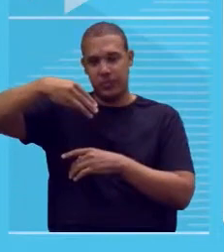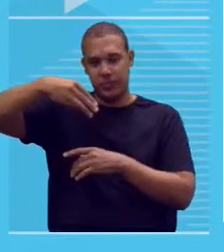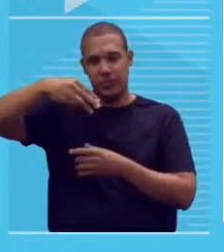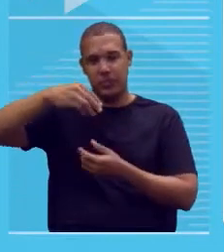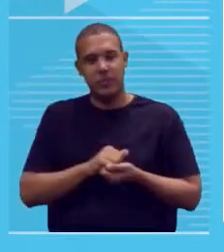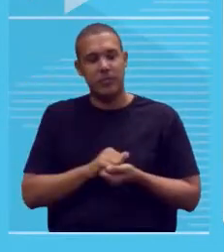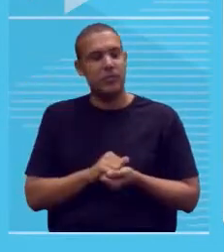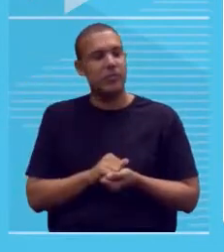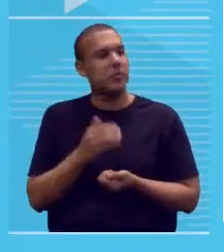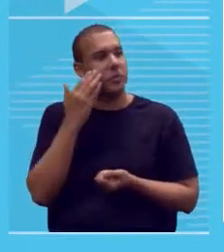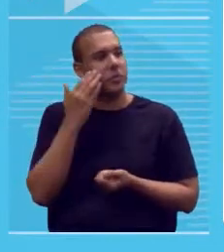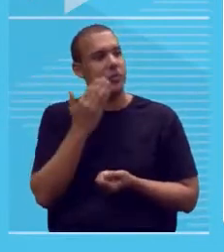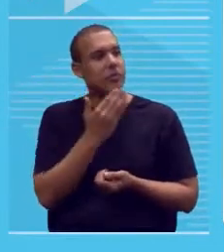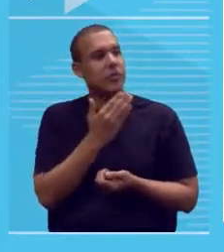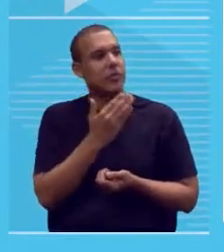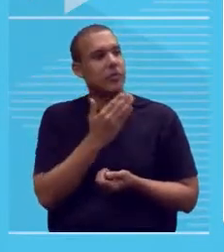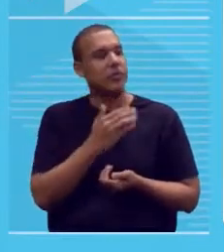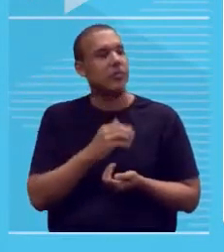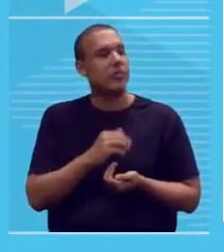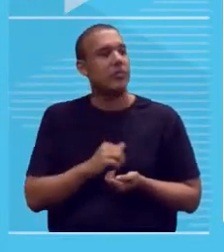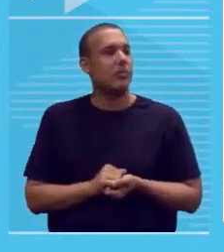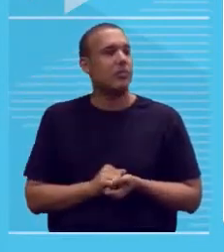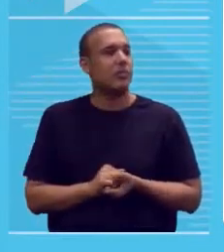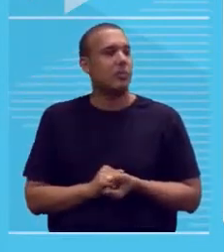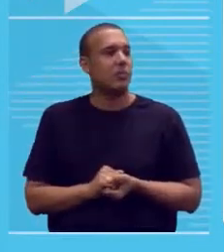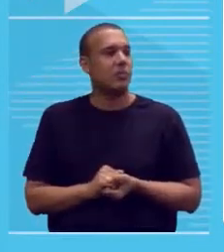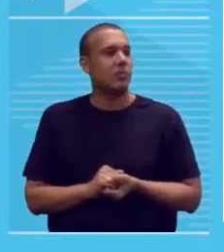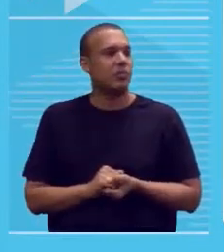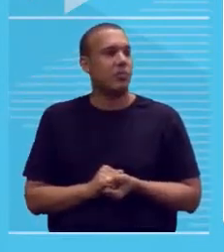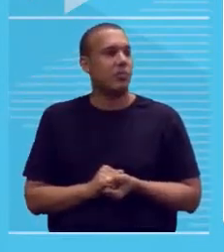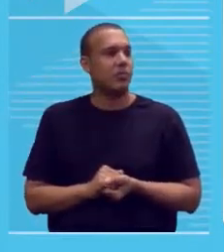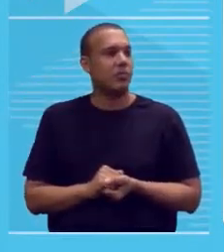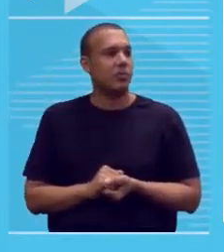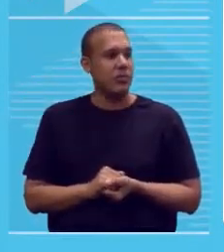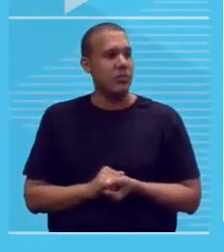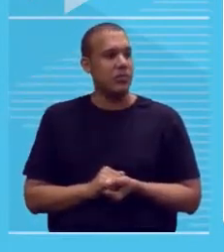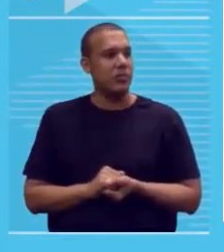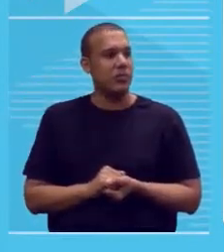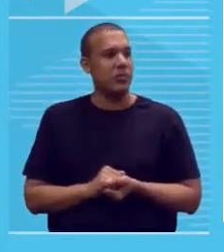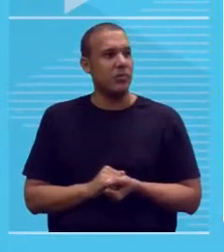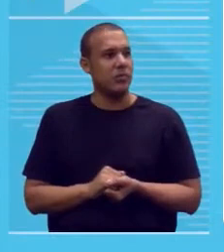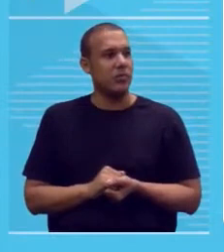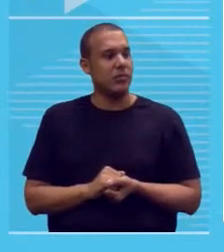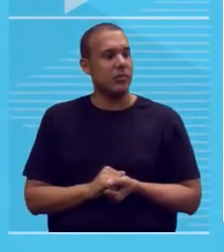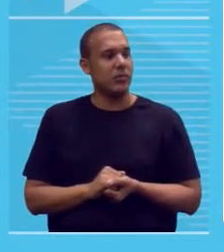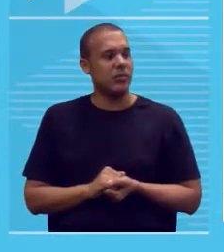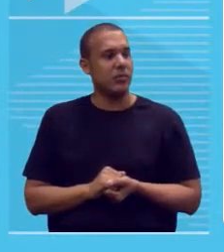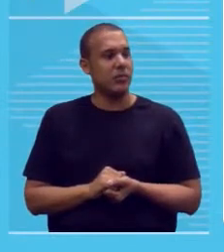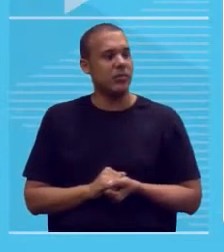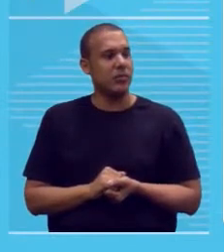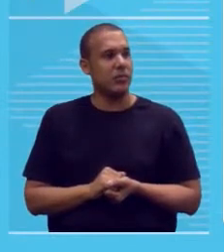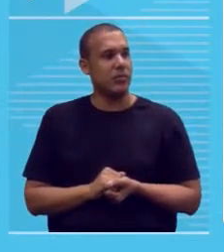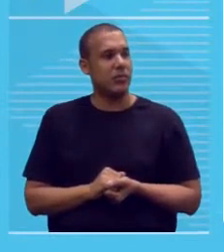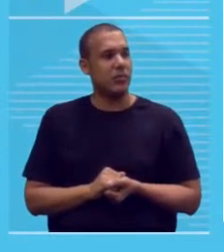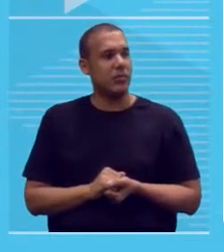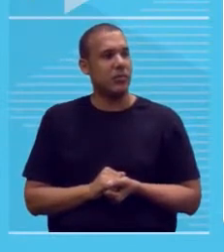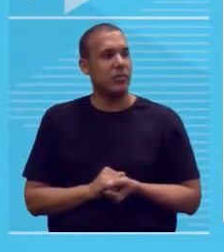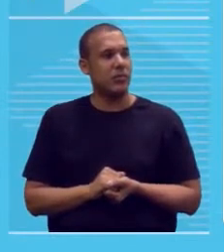dessa reta. O senhor acabou de colocar para mim que o coeficiente angular, M, é